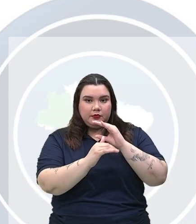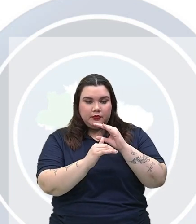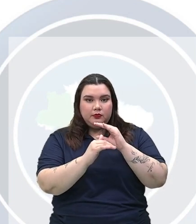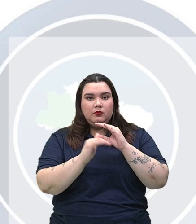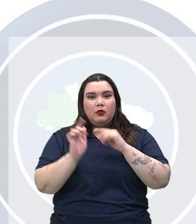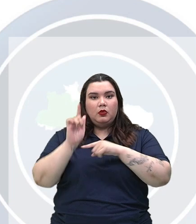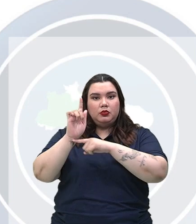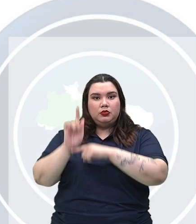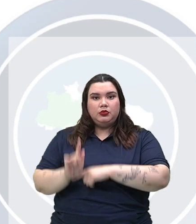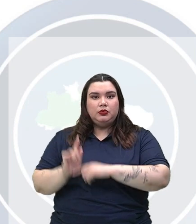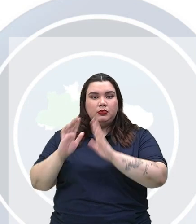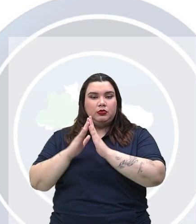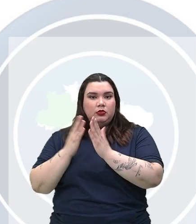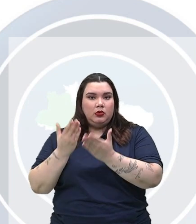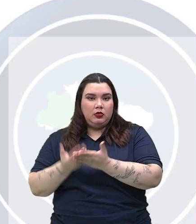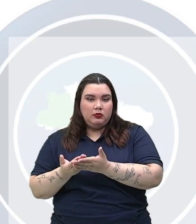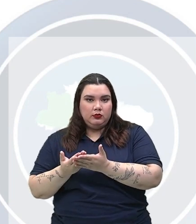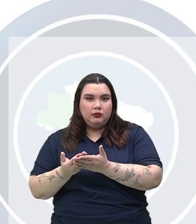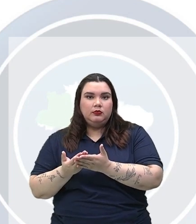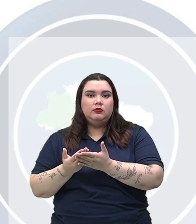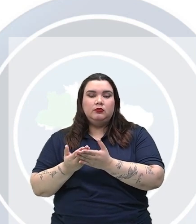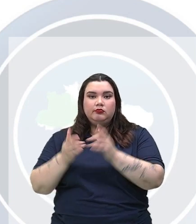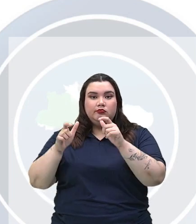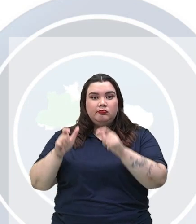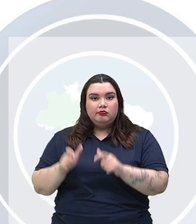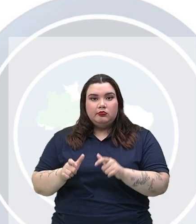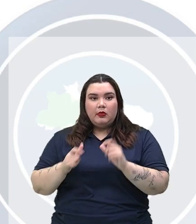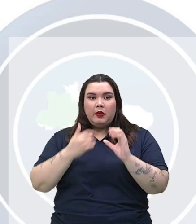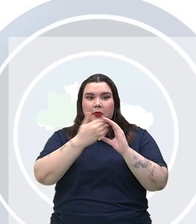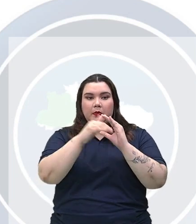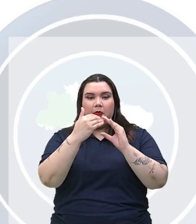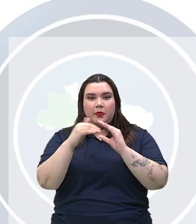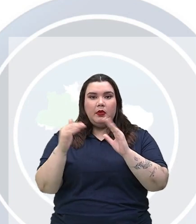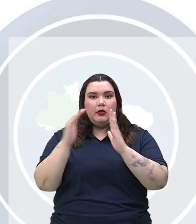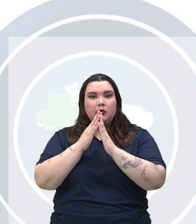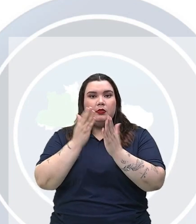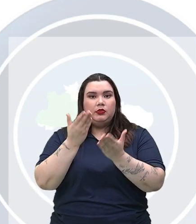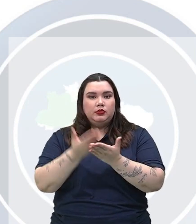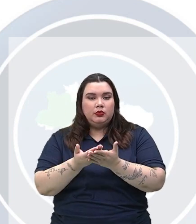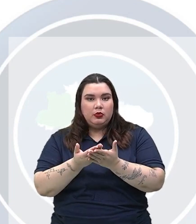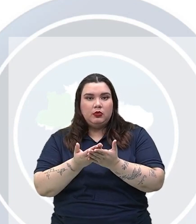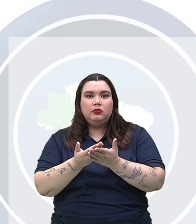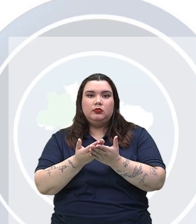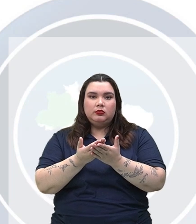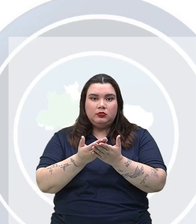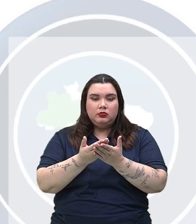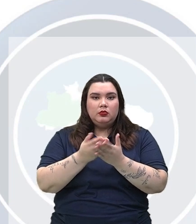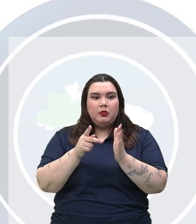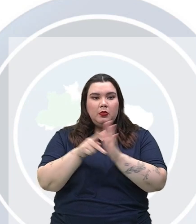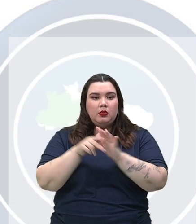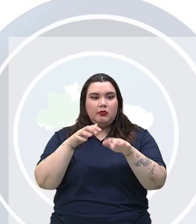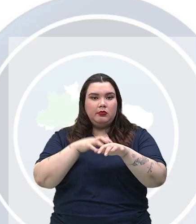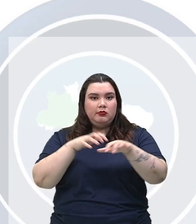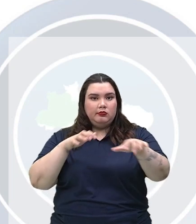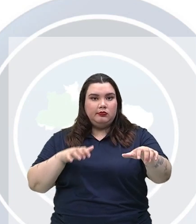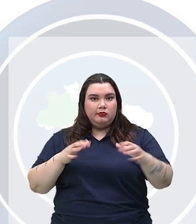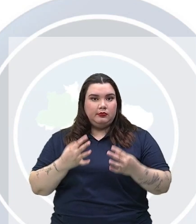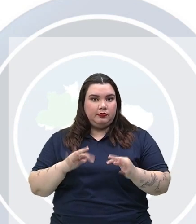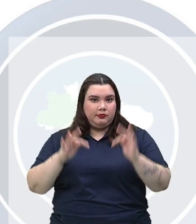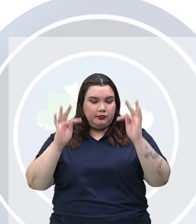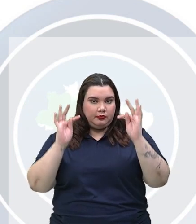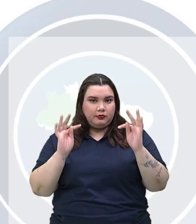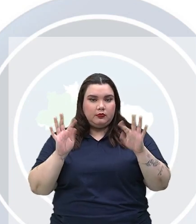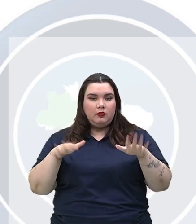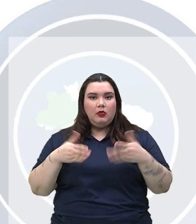pelo gestor da escola sede para as escolas, né, para nossas escolas do mediado. E essa lista, o